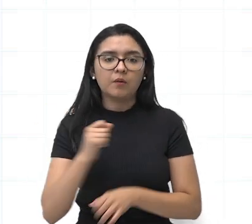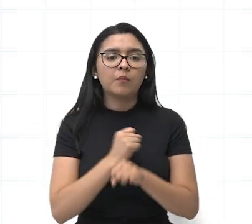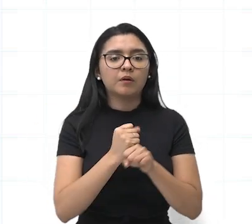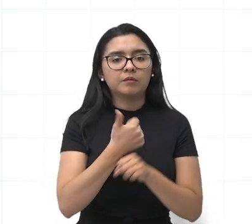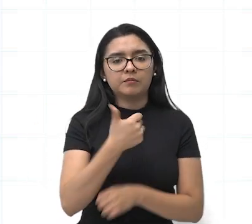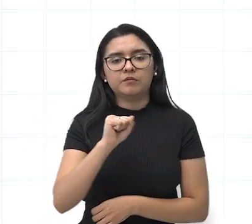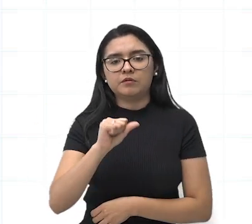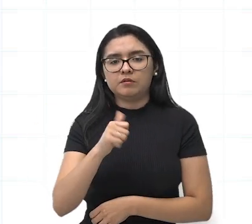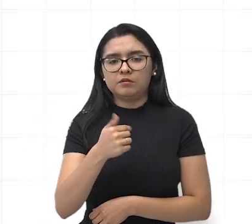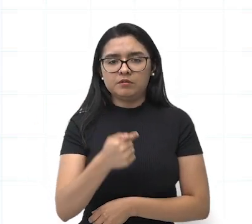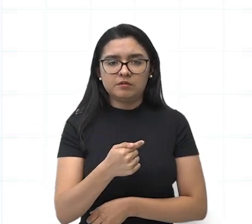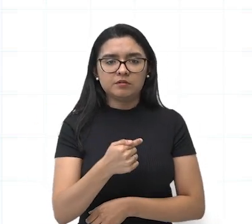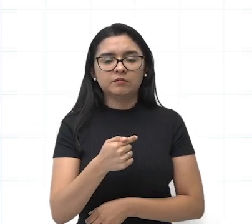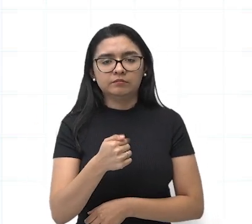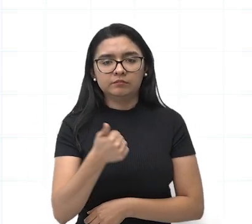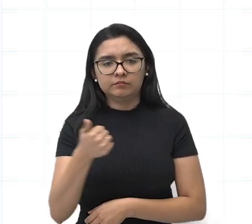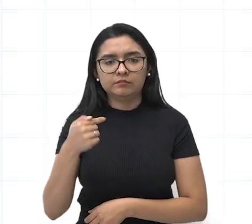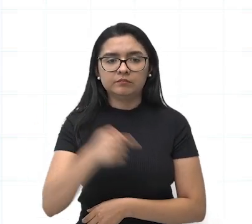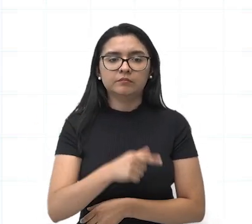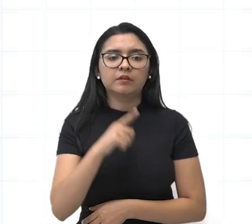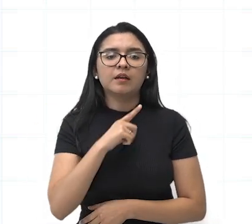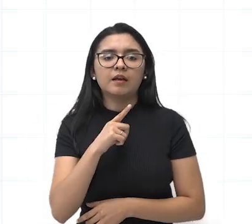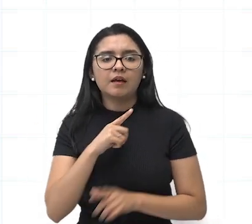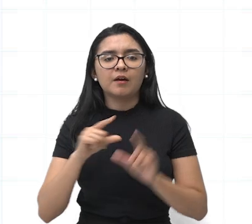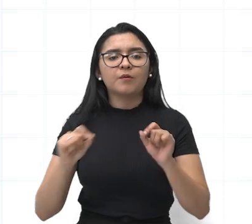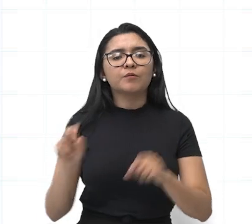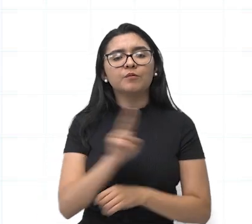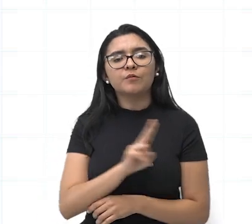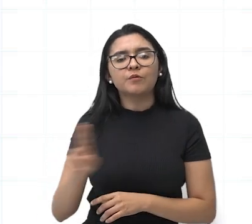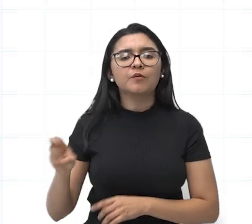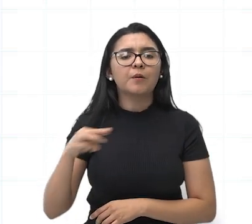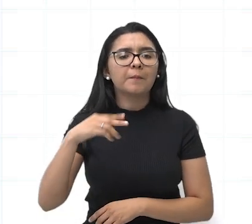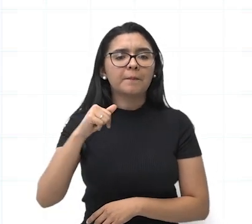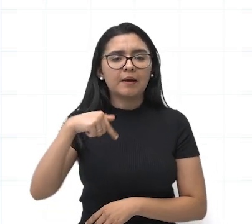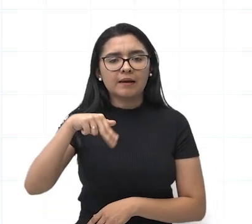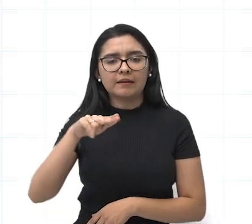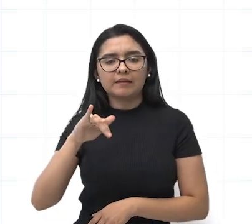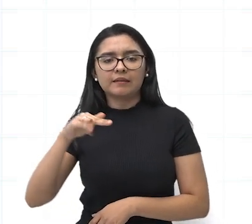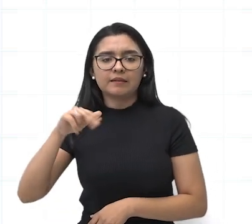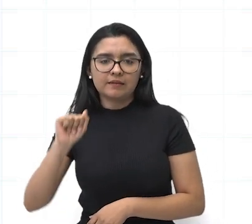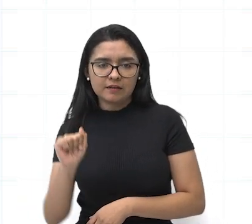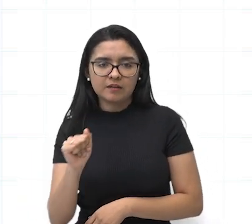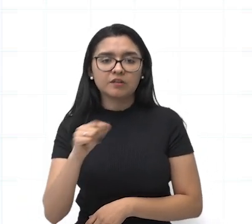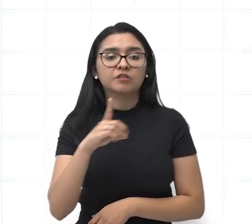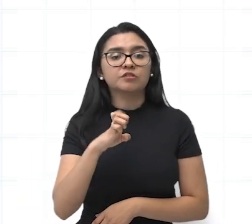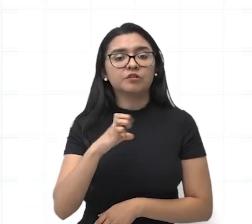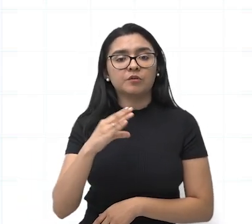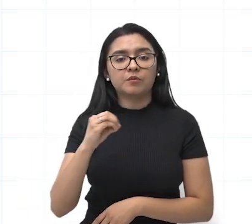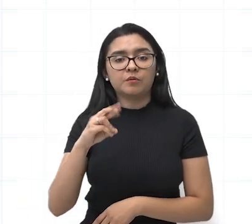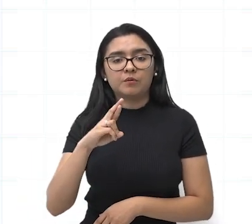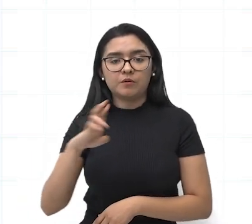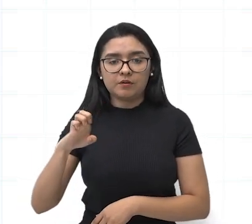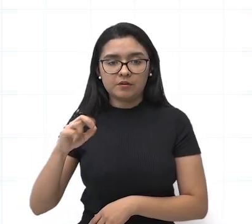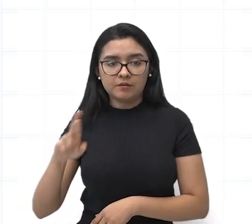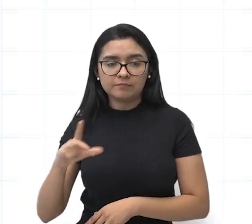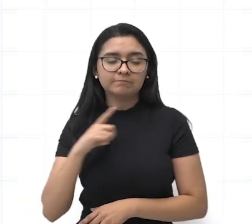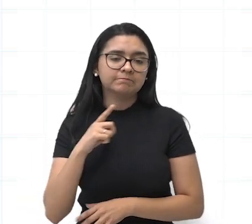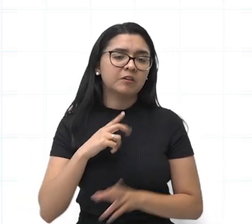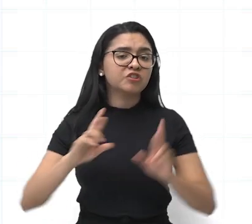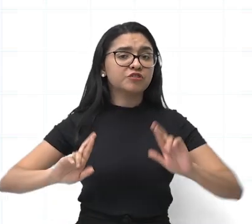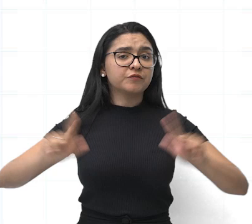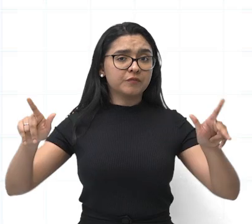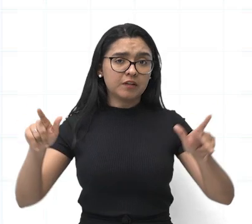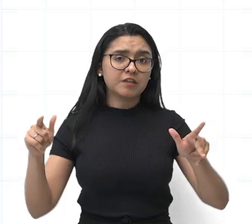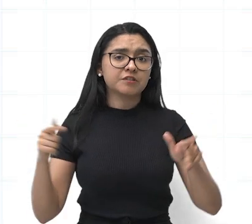1817 e batizada de máquina de correr. Por que será, hein? Diferentemente das bikes